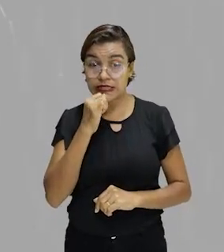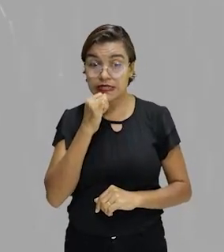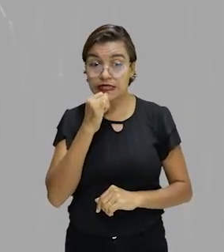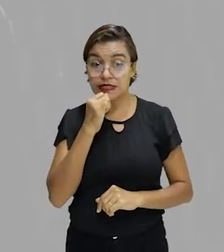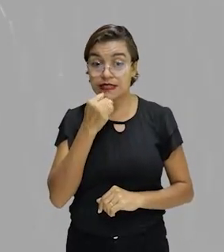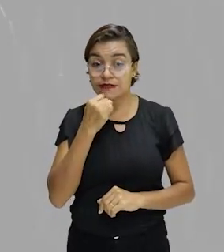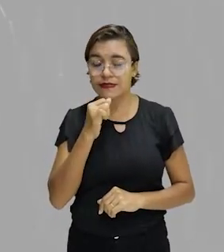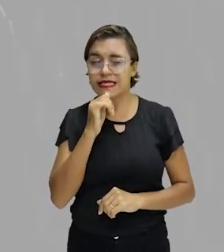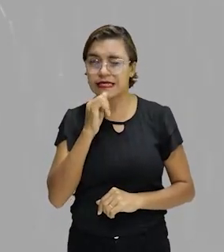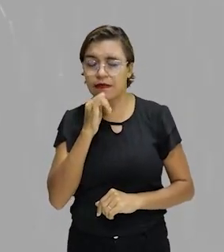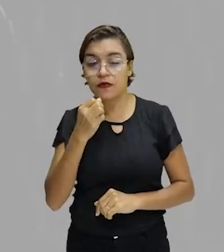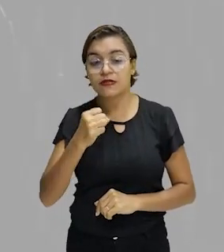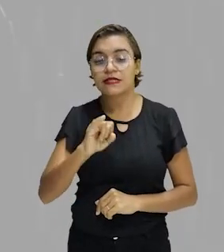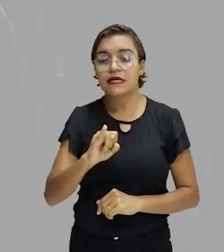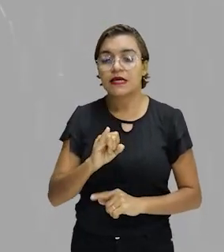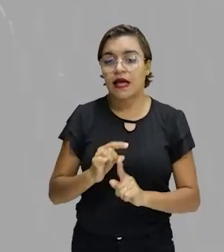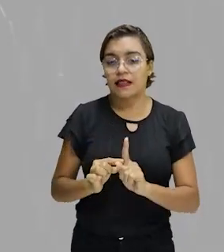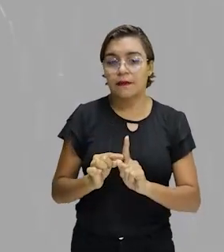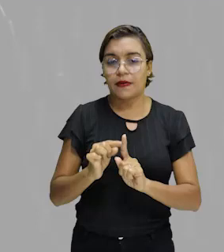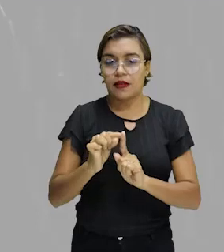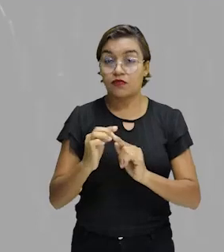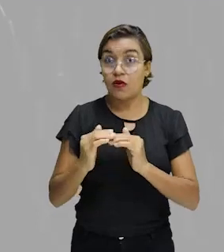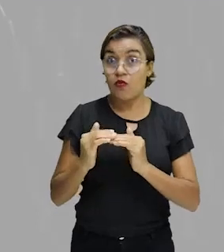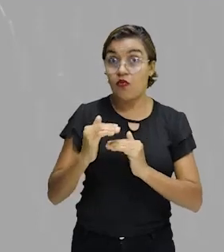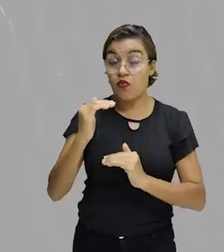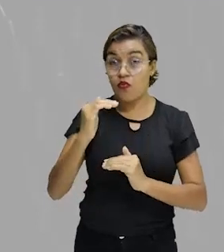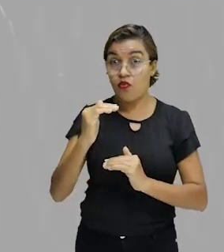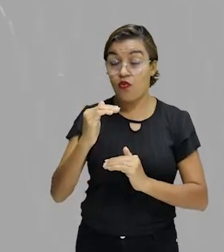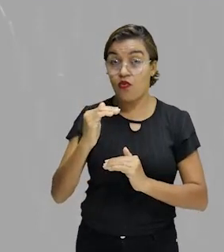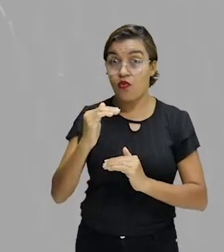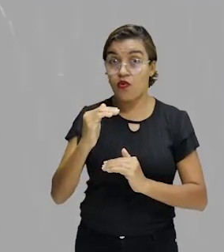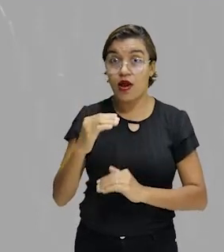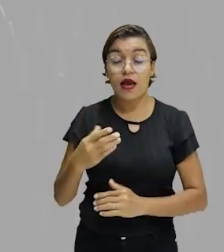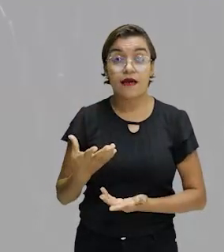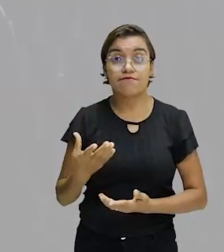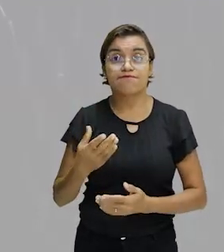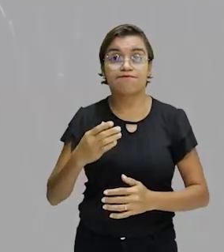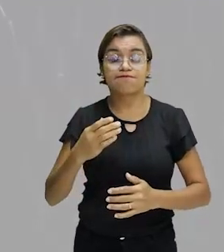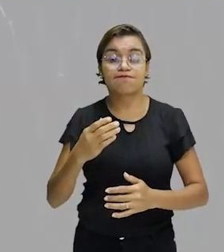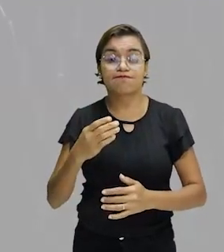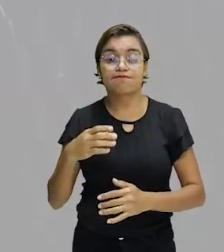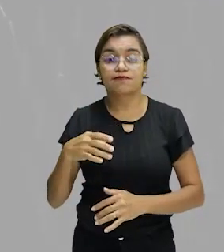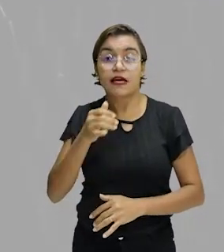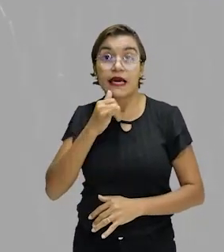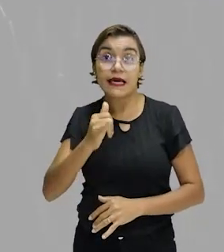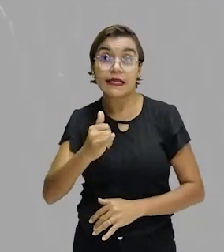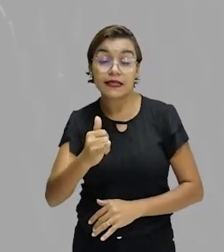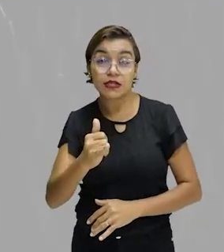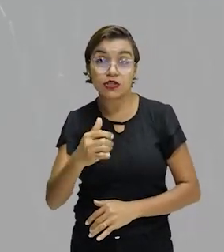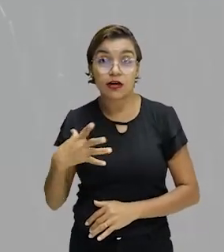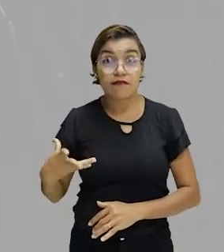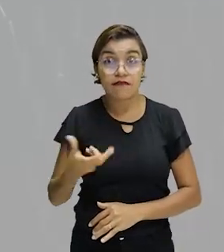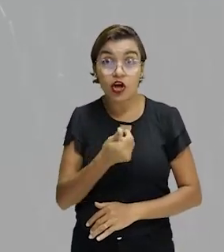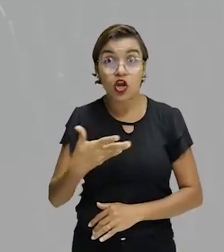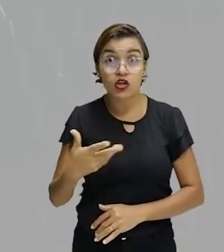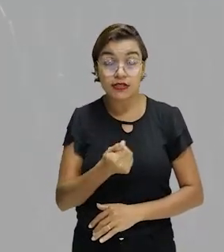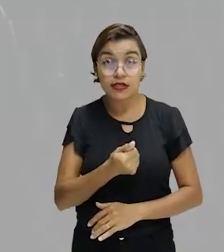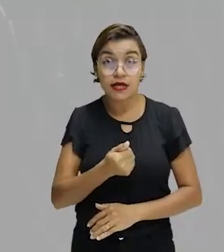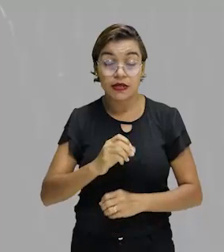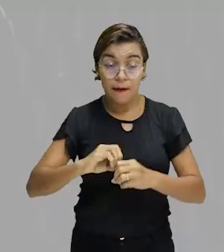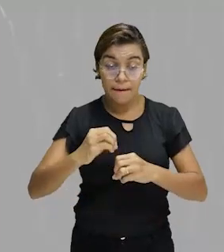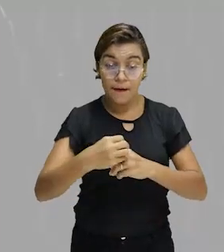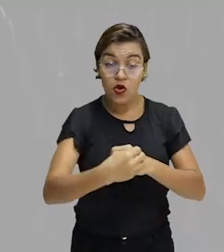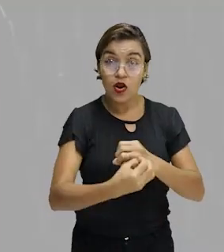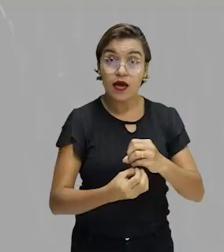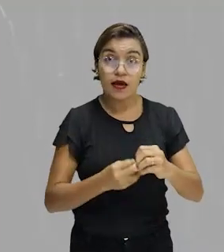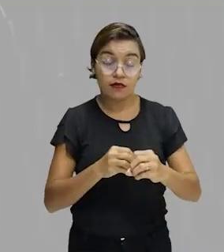estamos aumentando a energia cinética das moléculas. A velocidade das moléculas. Então, quanto mais as moléculas,